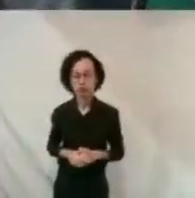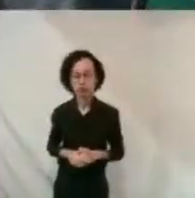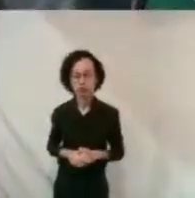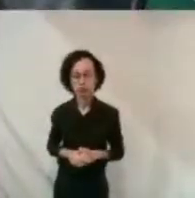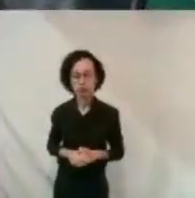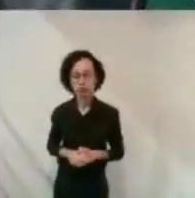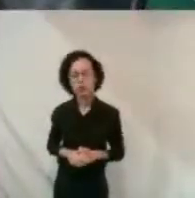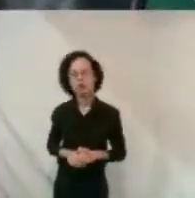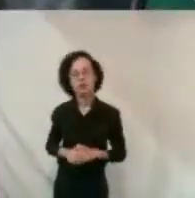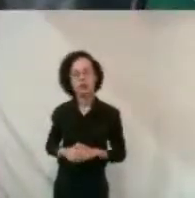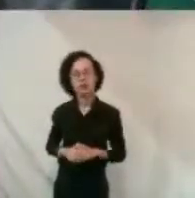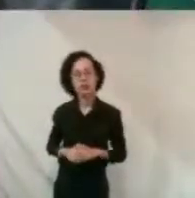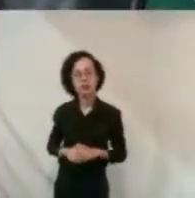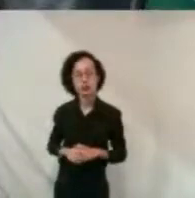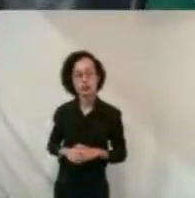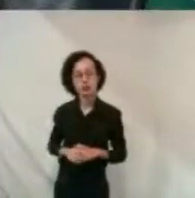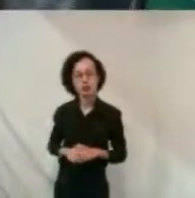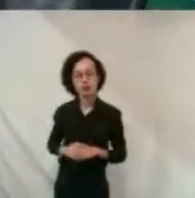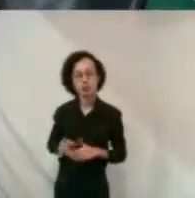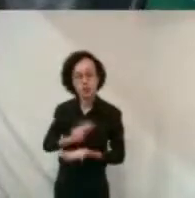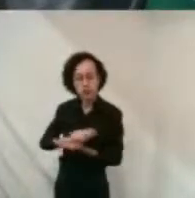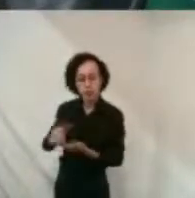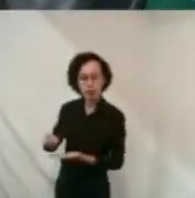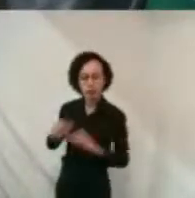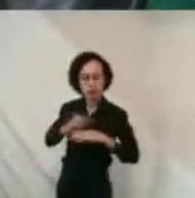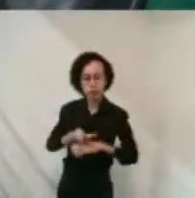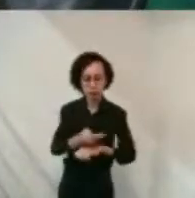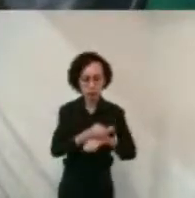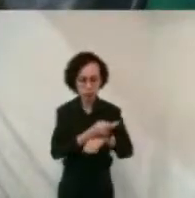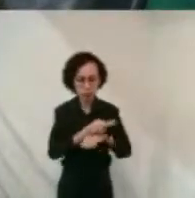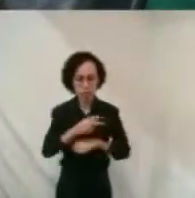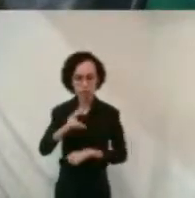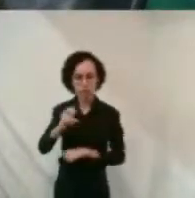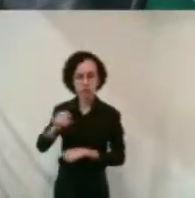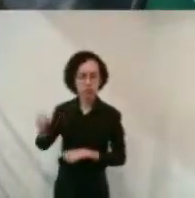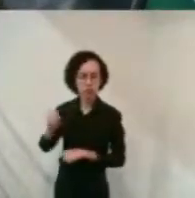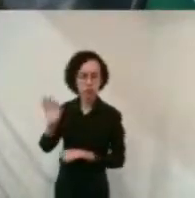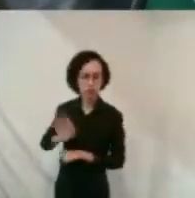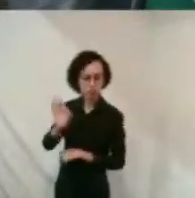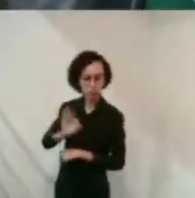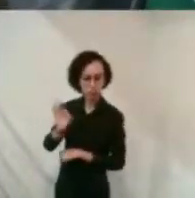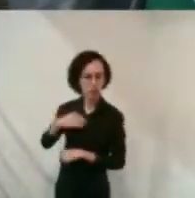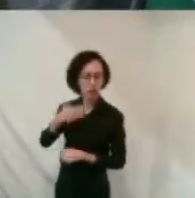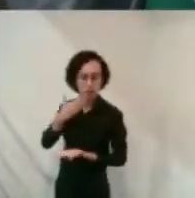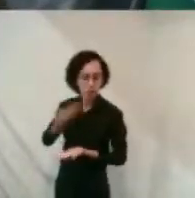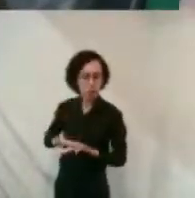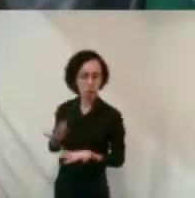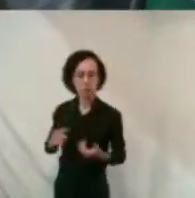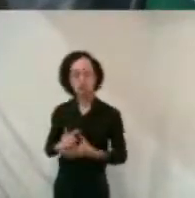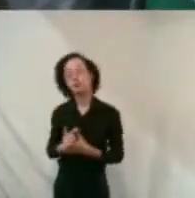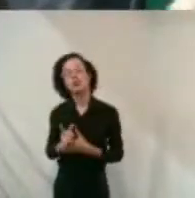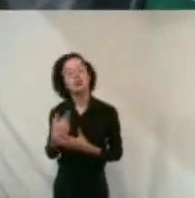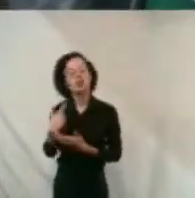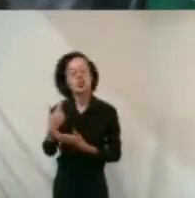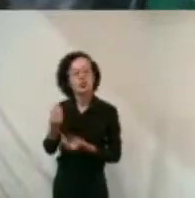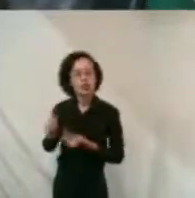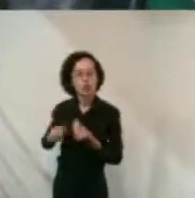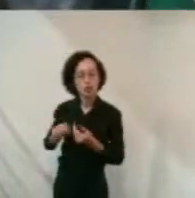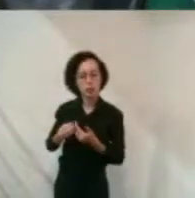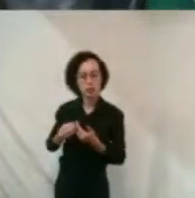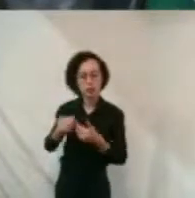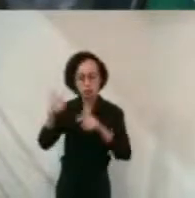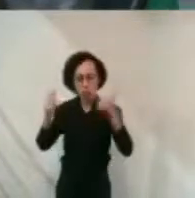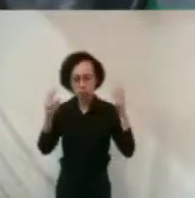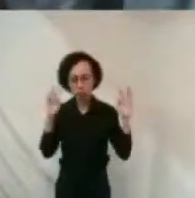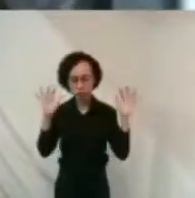atrás da gente, para a gente encerrar lixão, cresceu quase em 500%. Um negócio impressionante, como essa repercussão. Então, a gente